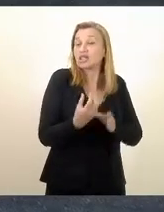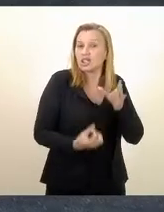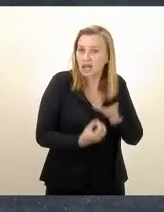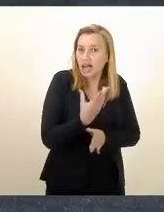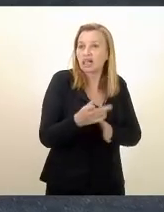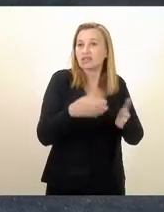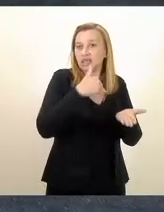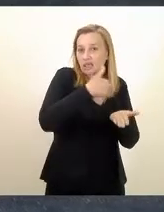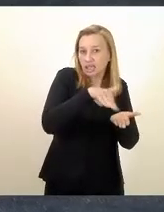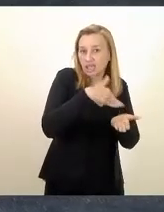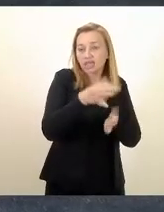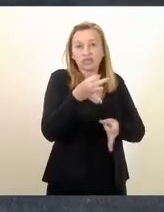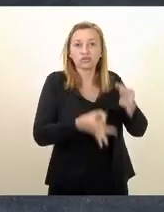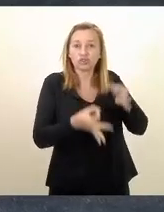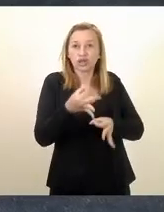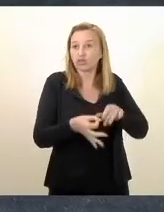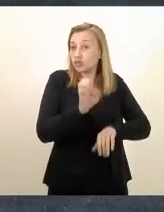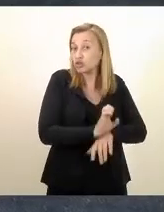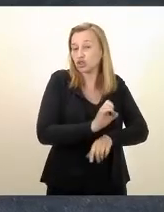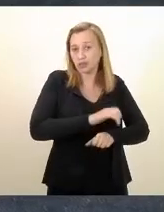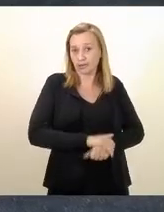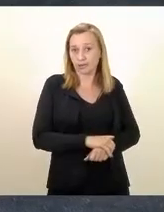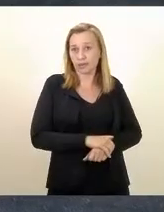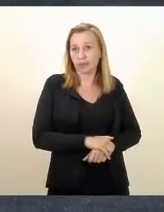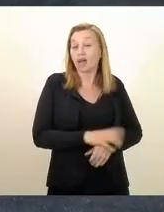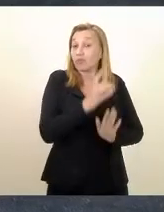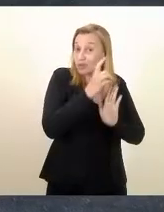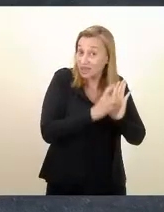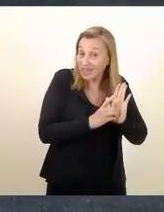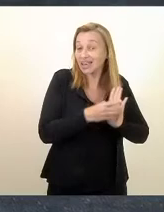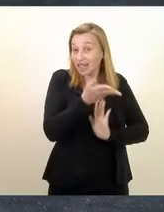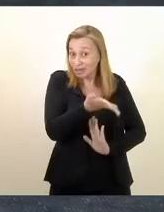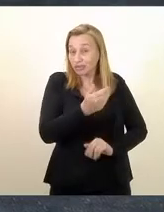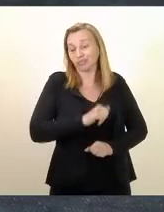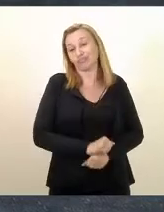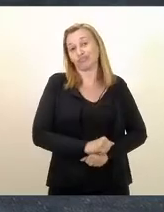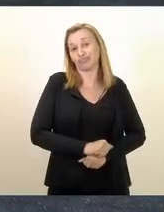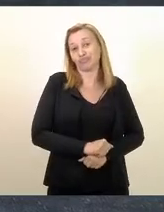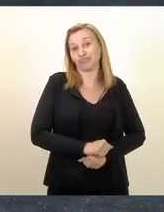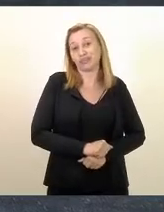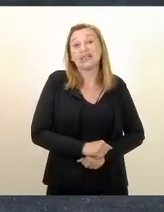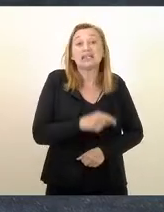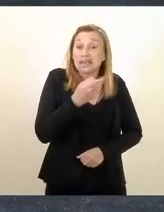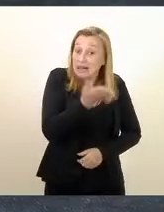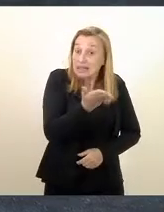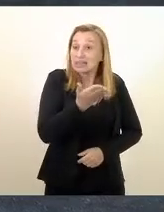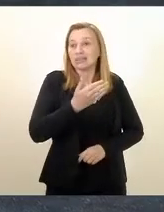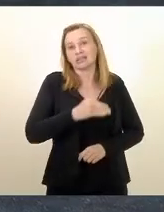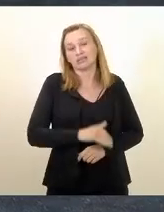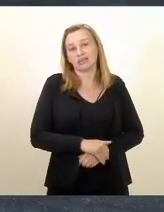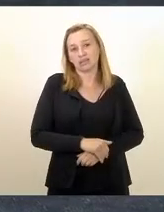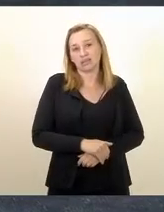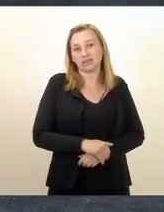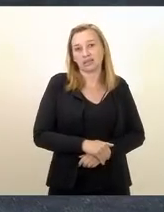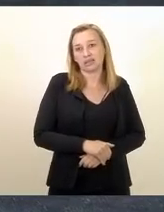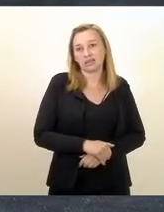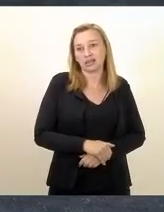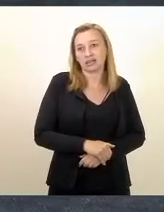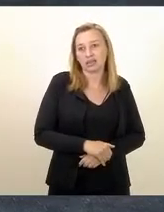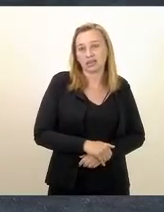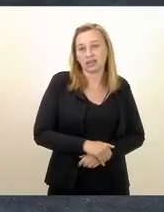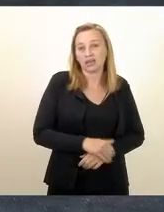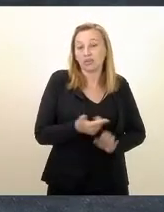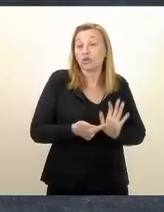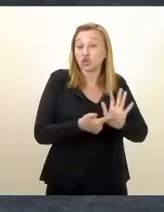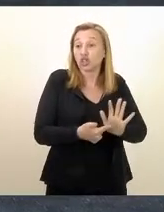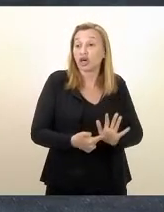a Secretaria de Estado de Justiça foi por decreto e aí está aí esse vazio colocado como vossa